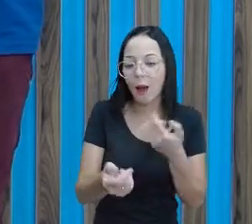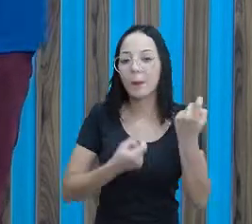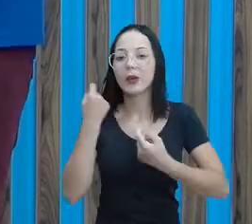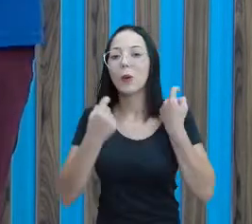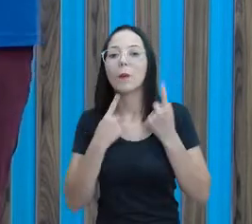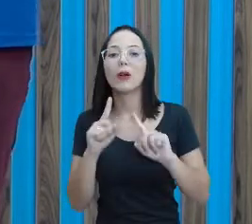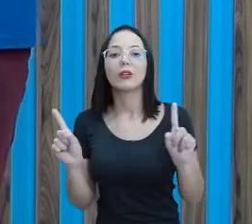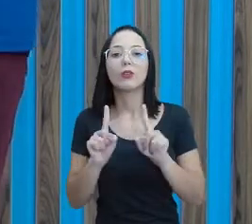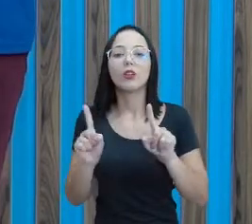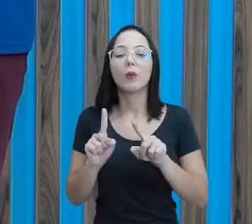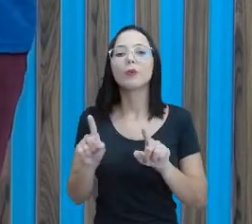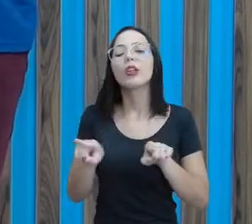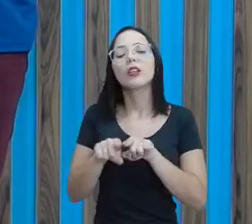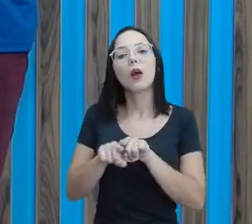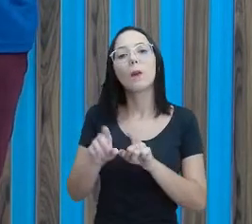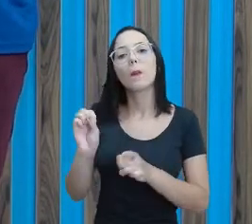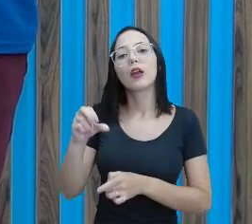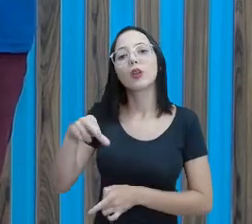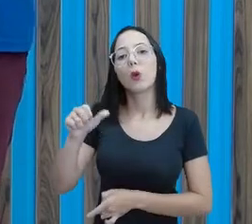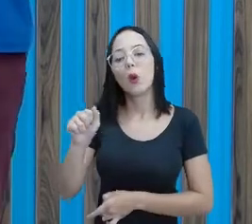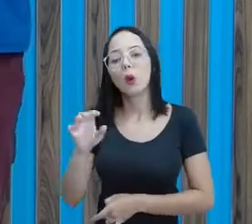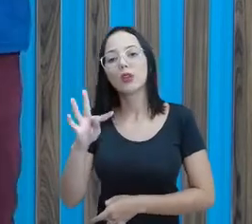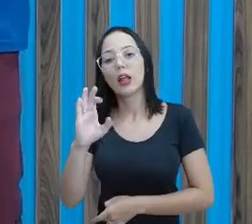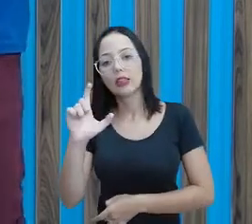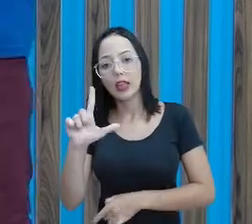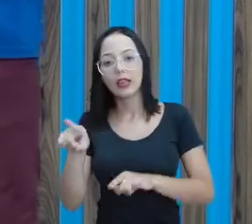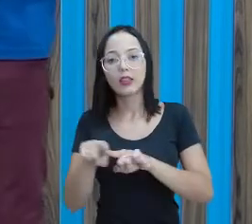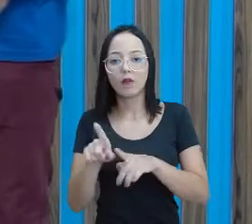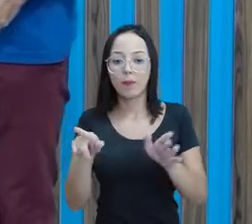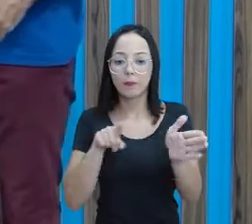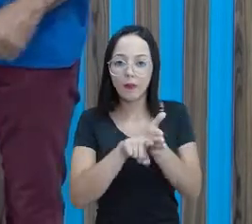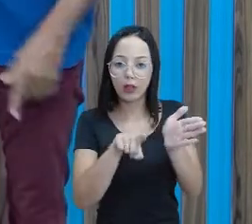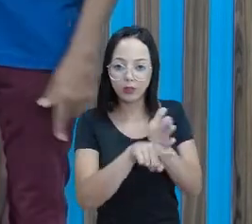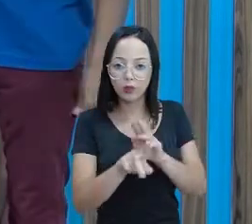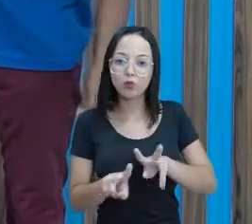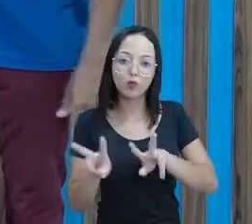você, inclusive no Ondatec da semana passada teve uma questão sobre isso, né?